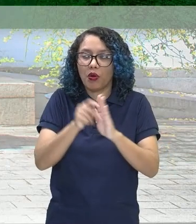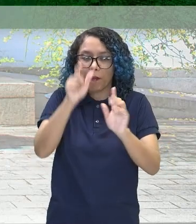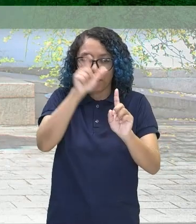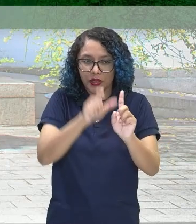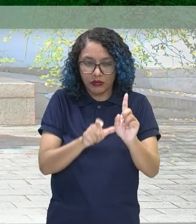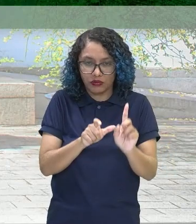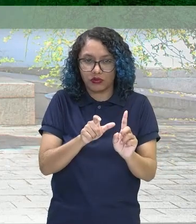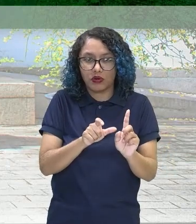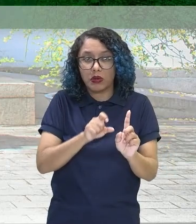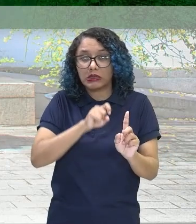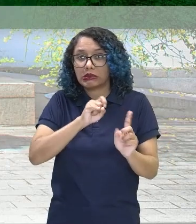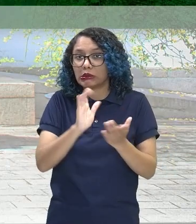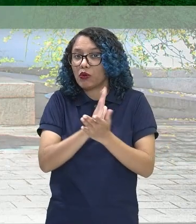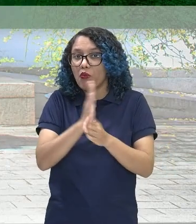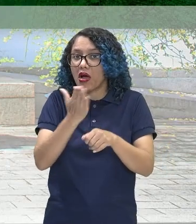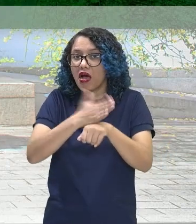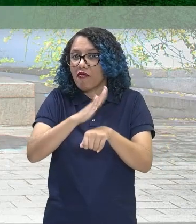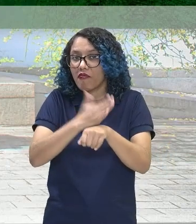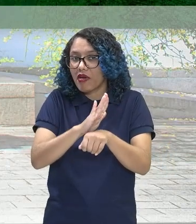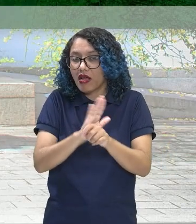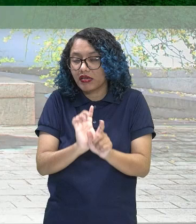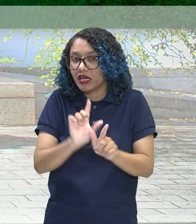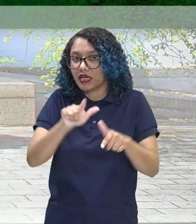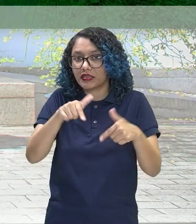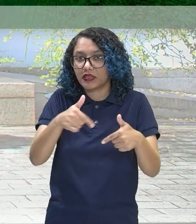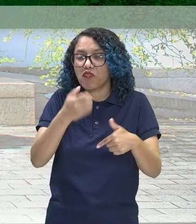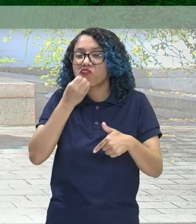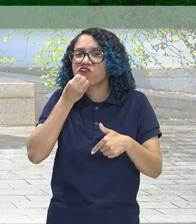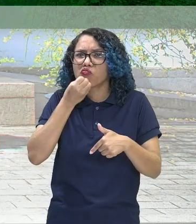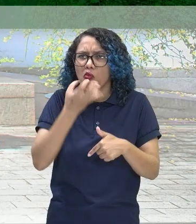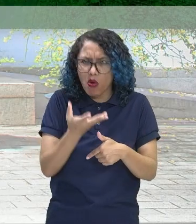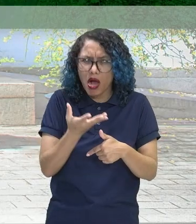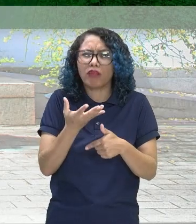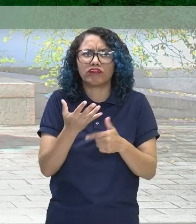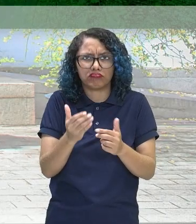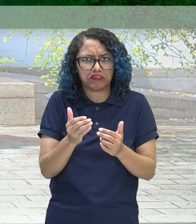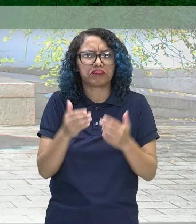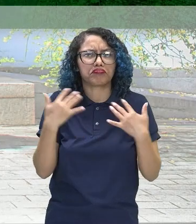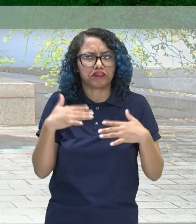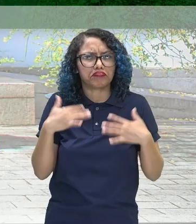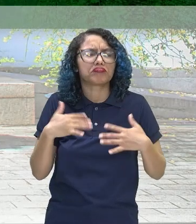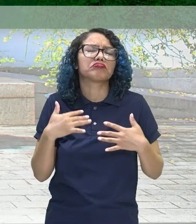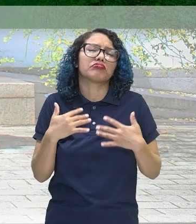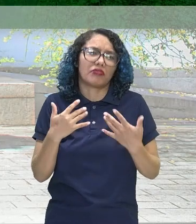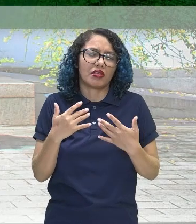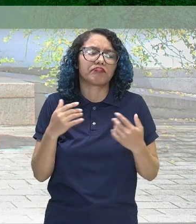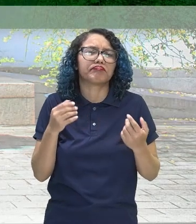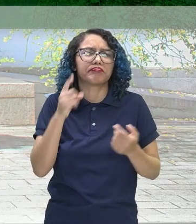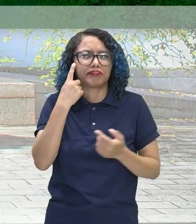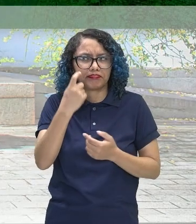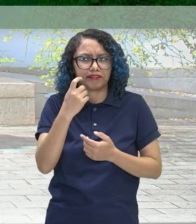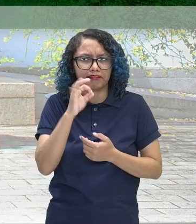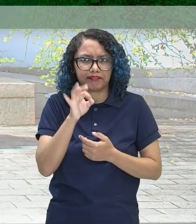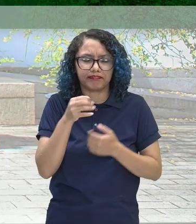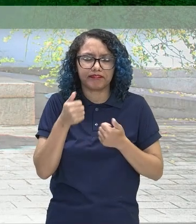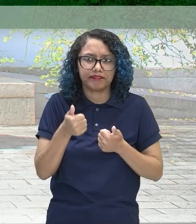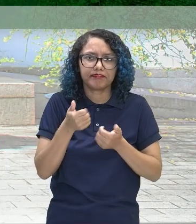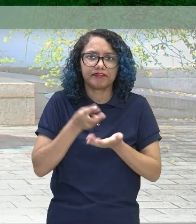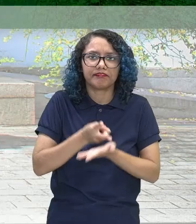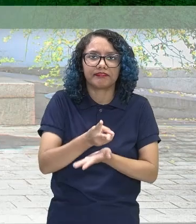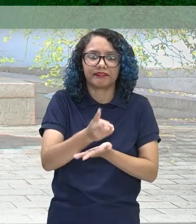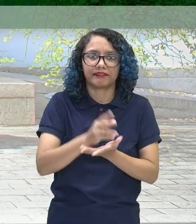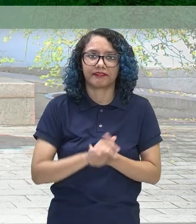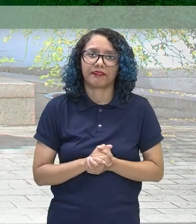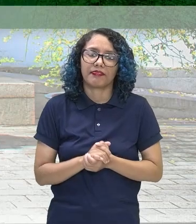ela faz alguma atividade muito bem. Bem interessante, né? Prosseguindo, vamos lá.